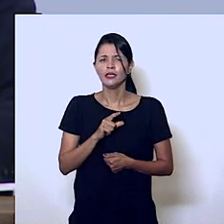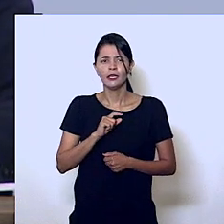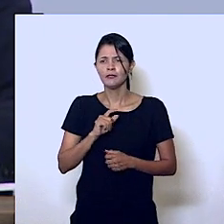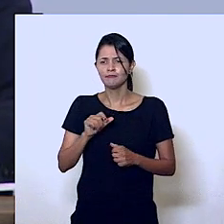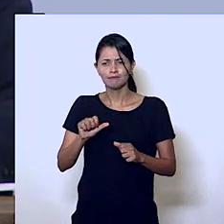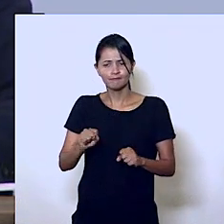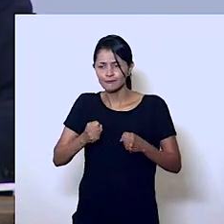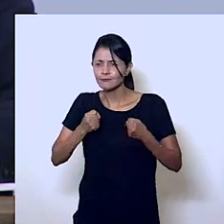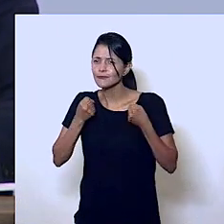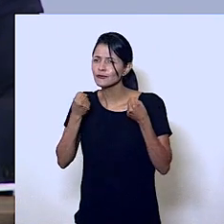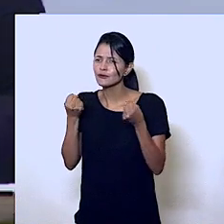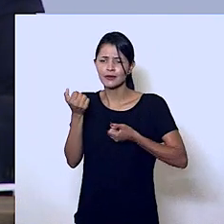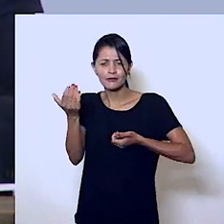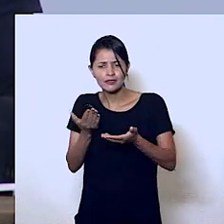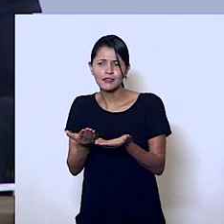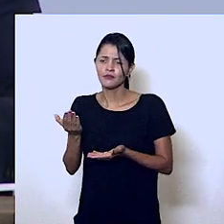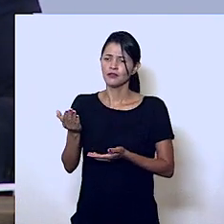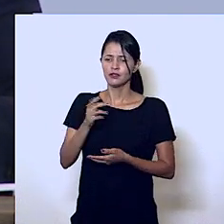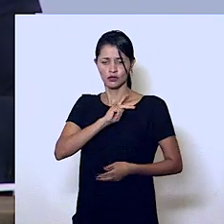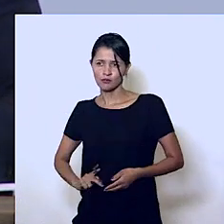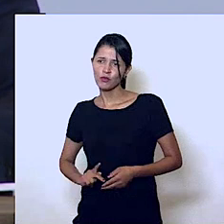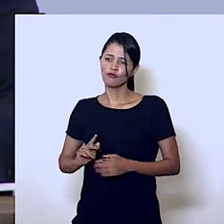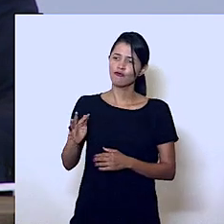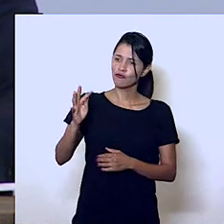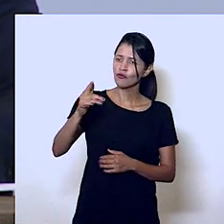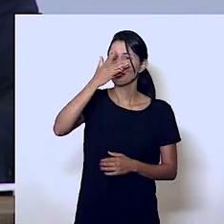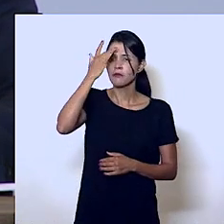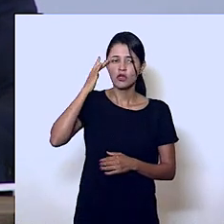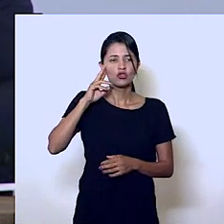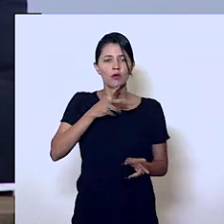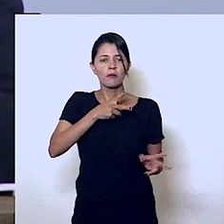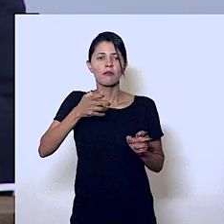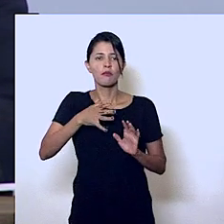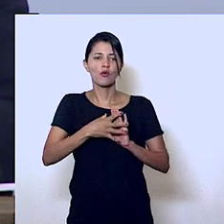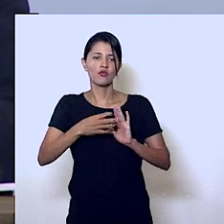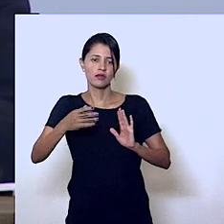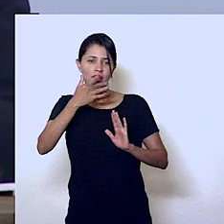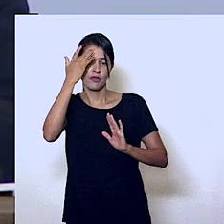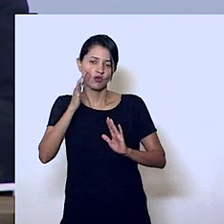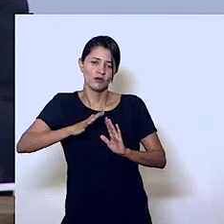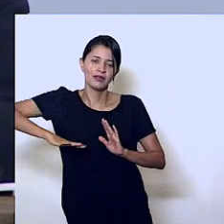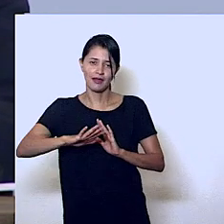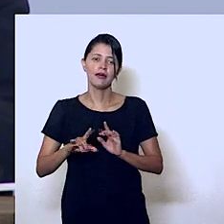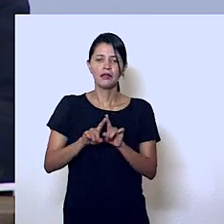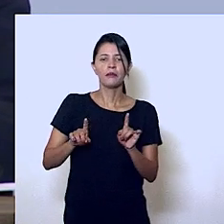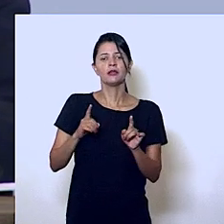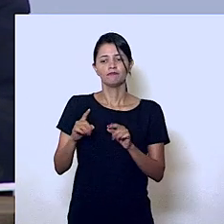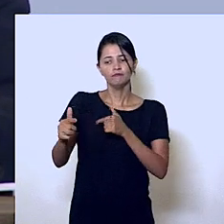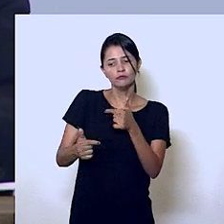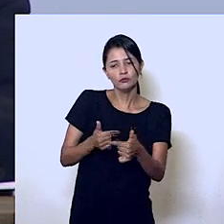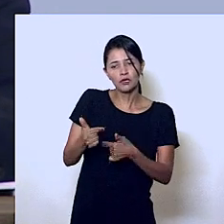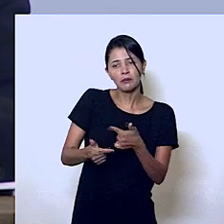fonte de inspiração para gerações de diplomatas e integrantes do setor do serviço exterior brasileiro que o sucederam.